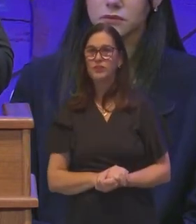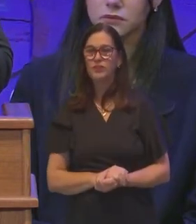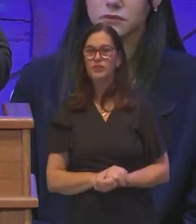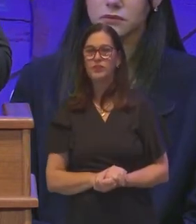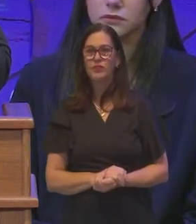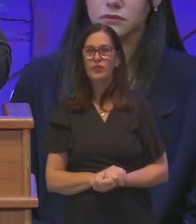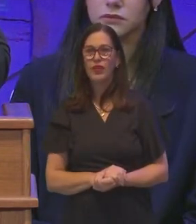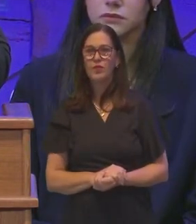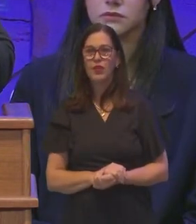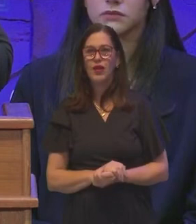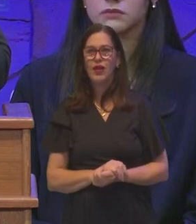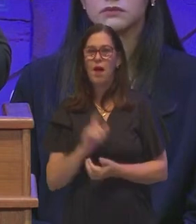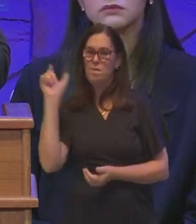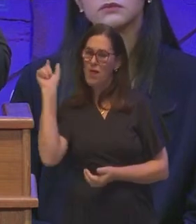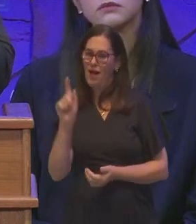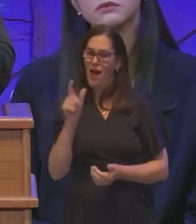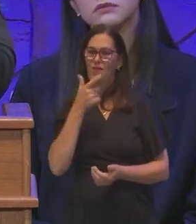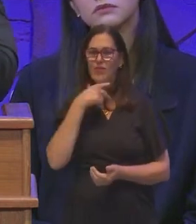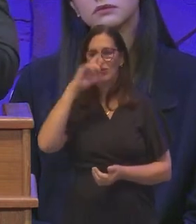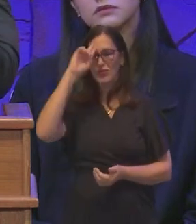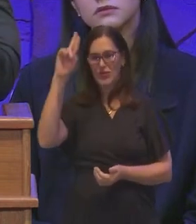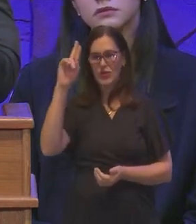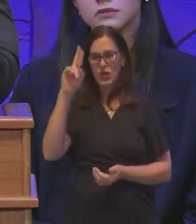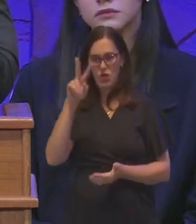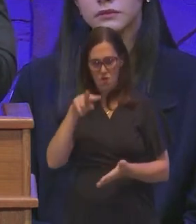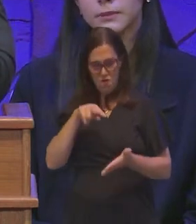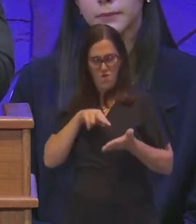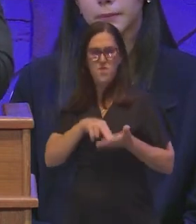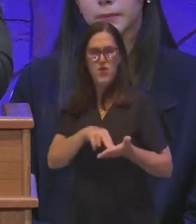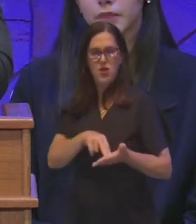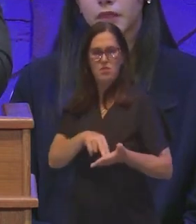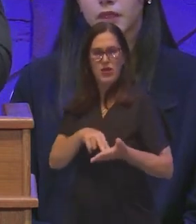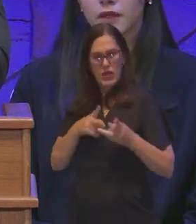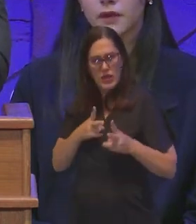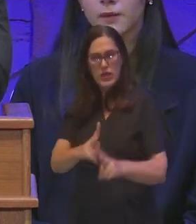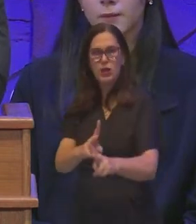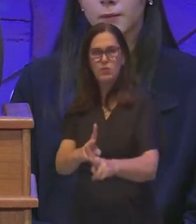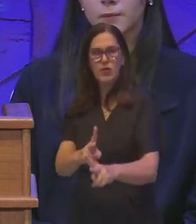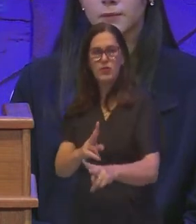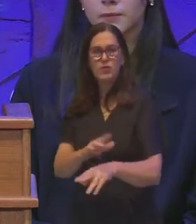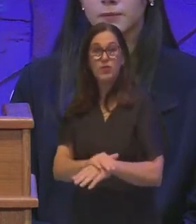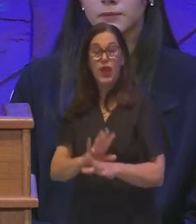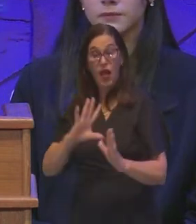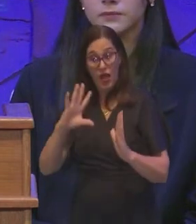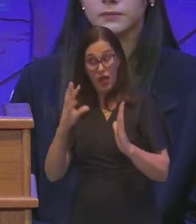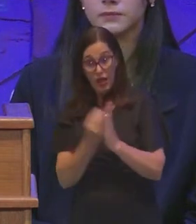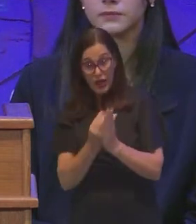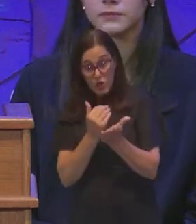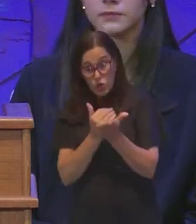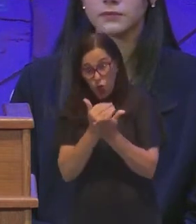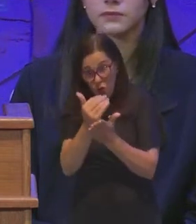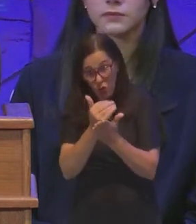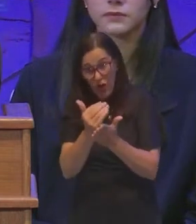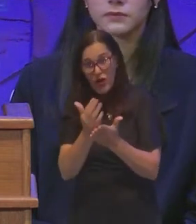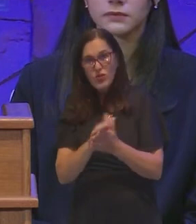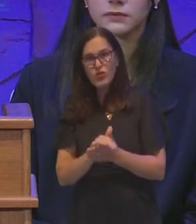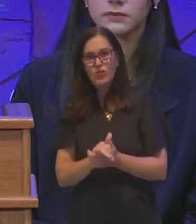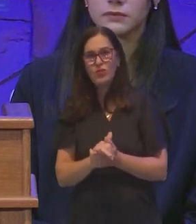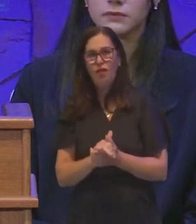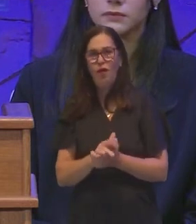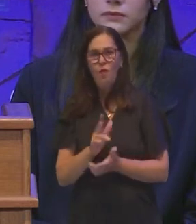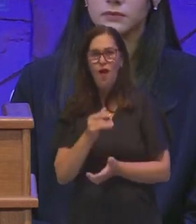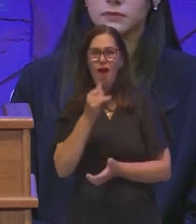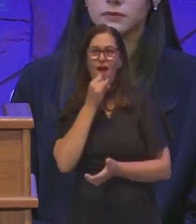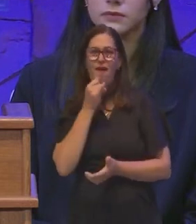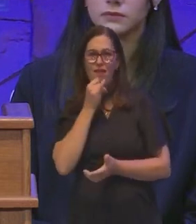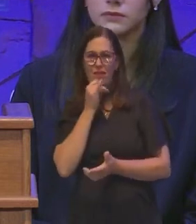para que a palavra do Senhor pudesse permanecer. E aquela igreja primitiva que serve para nós como exemplo